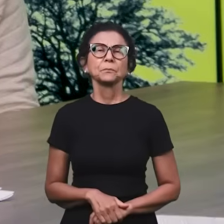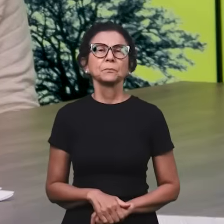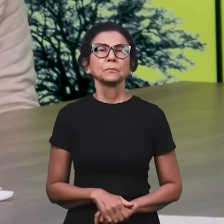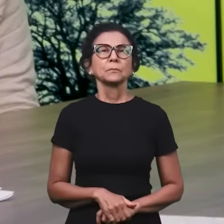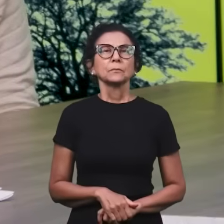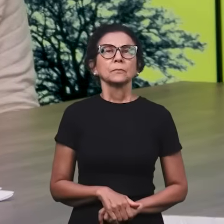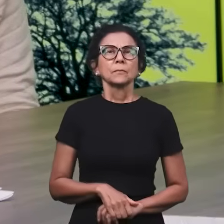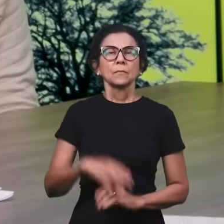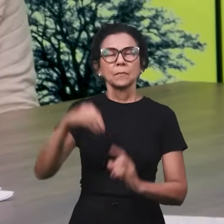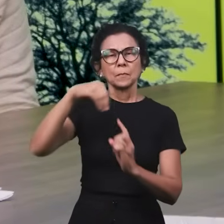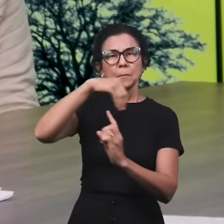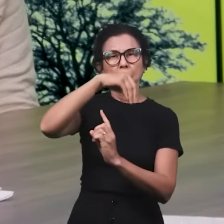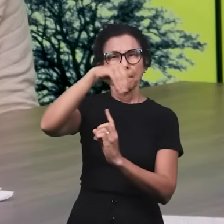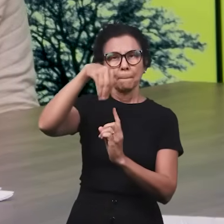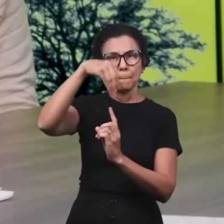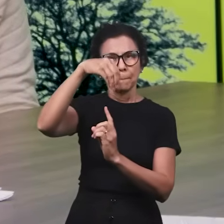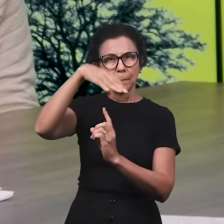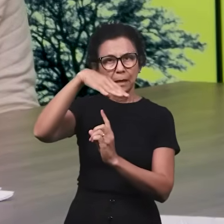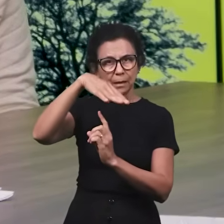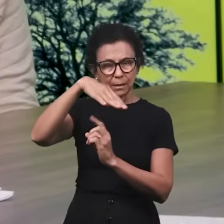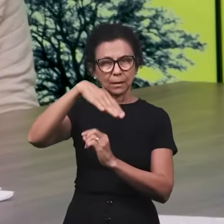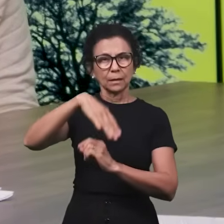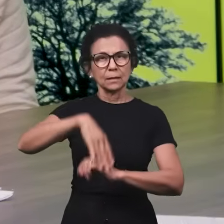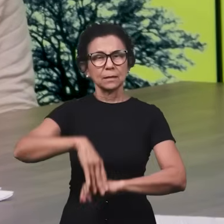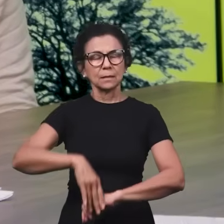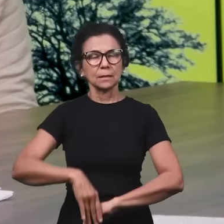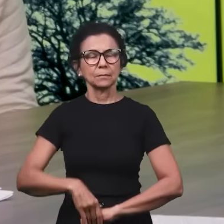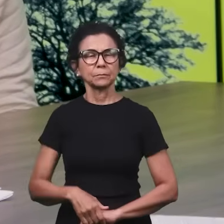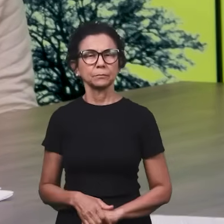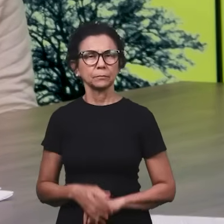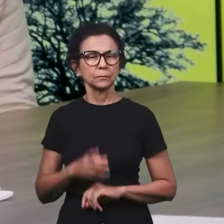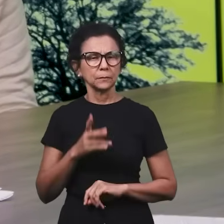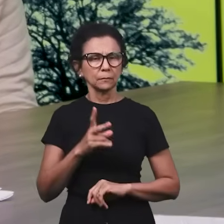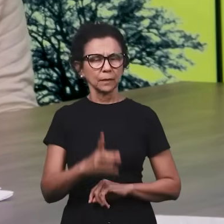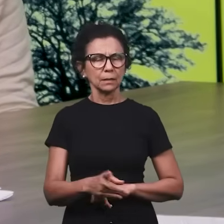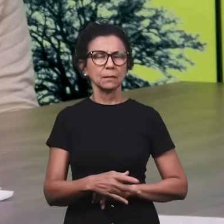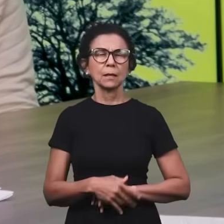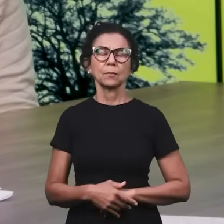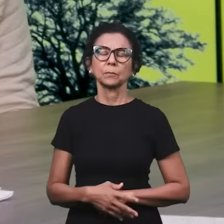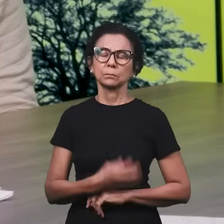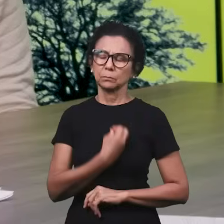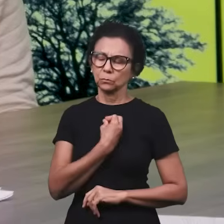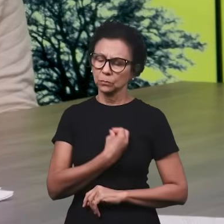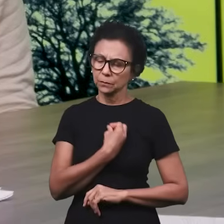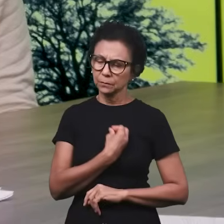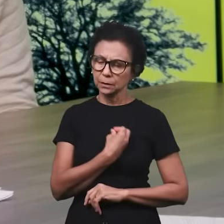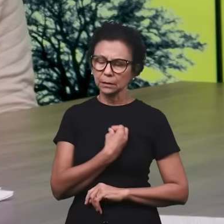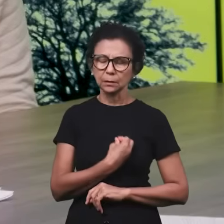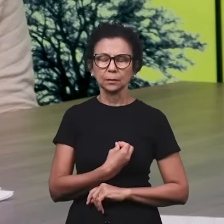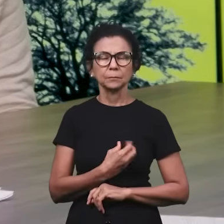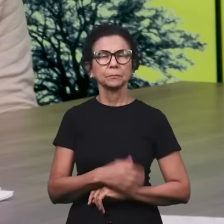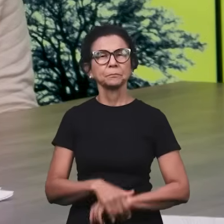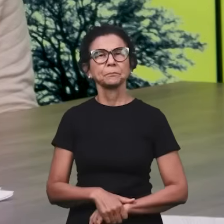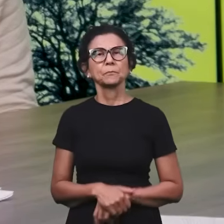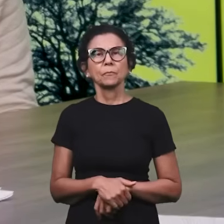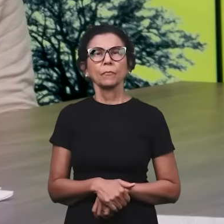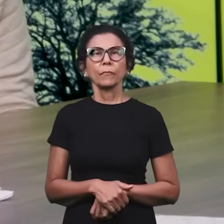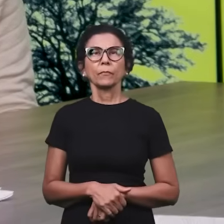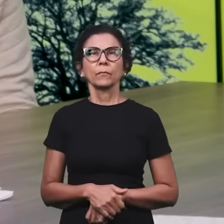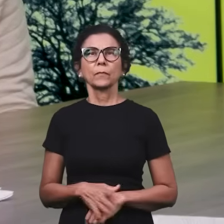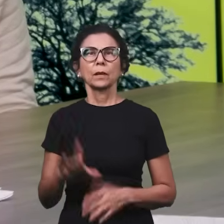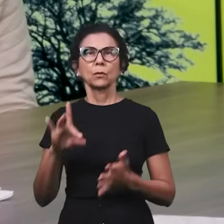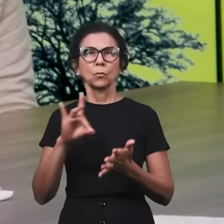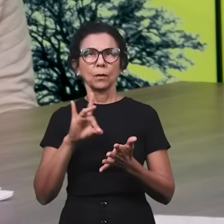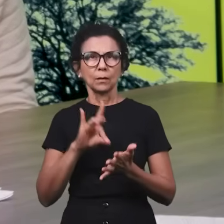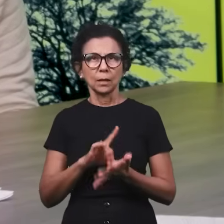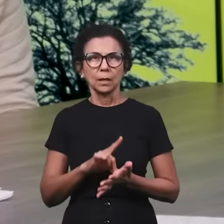na direção do Senhor. E esse meio de graça, ele sempre fez parte da nossa história.